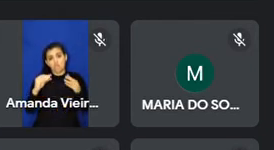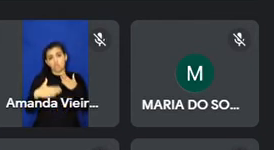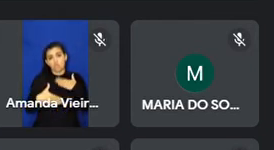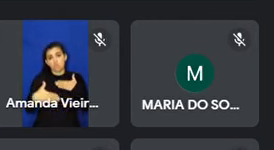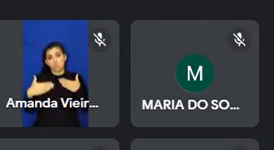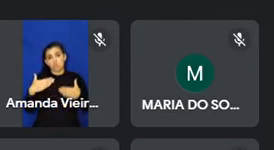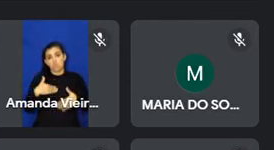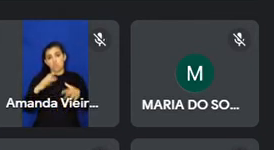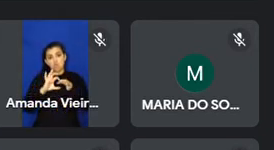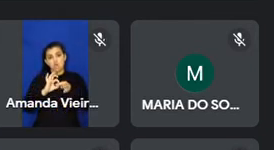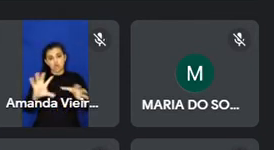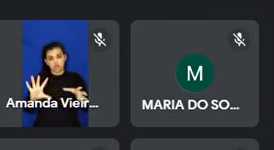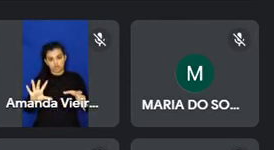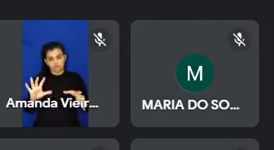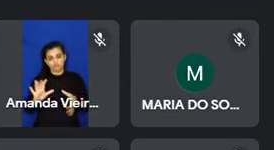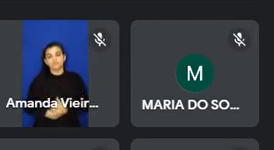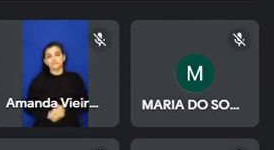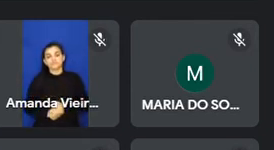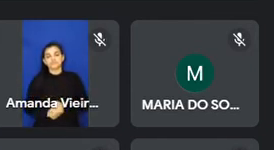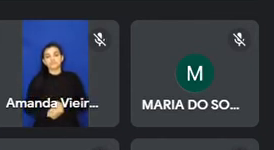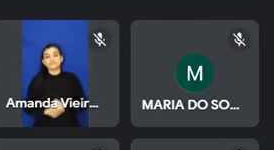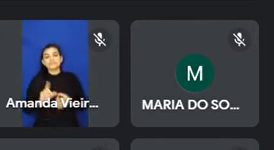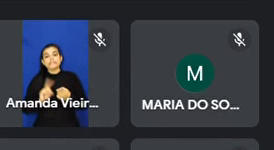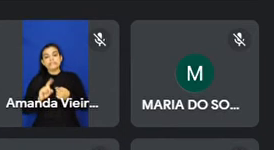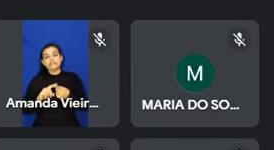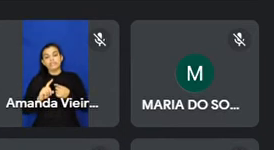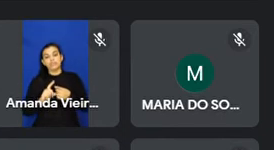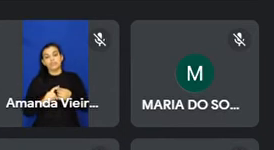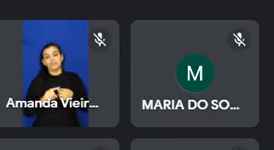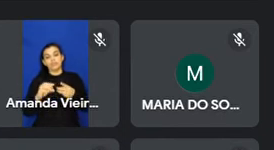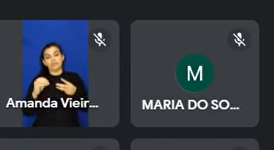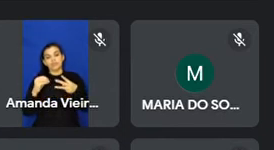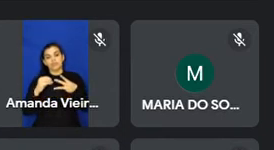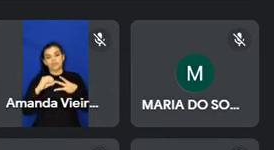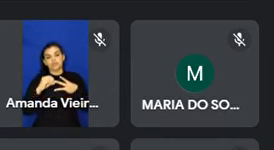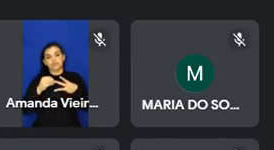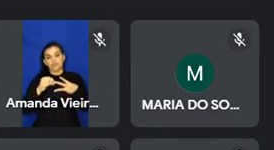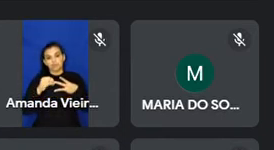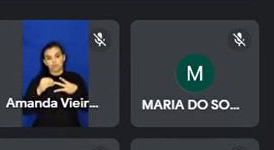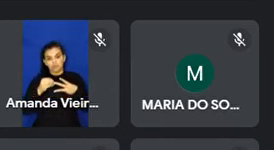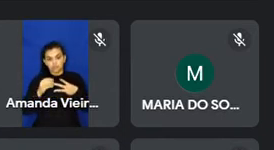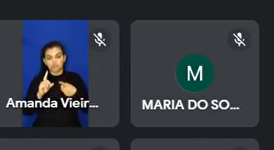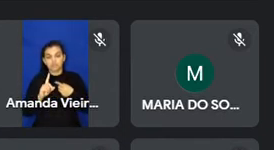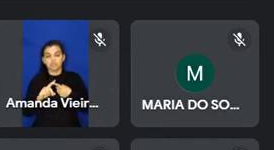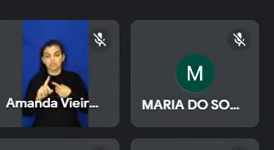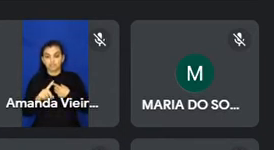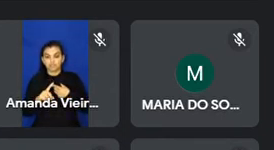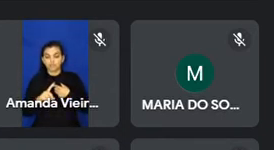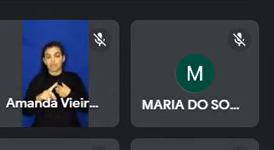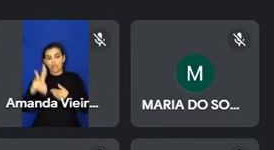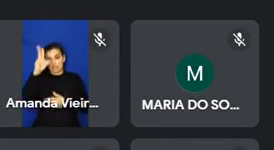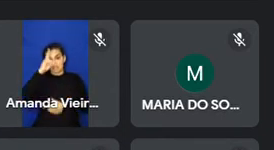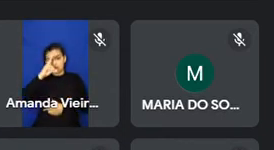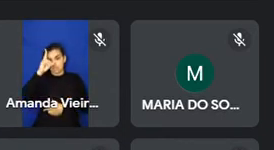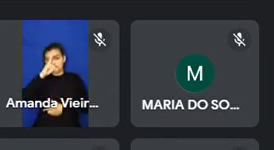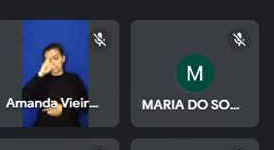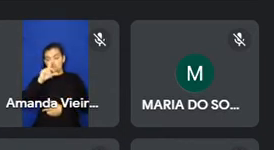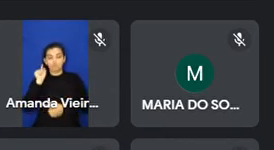converter nessas células efetoras que eu mencionei, vão se converter nas células de memória, que é justamente o